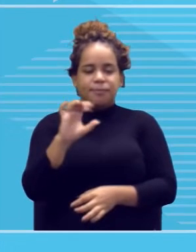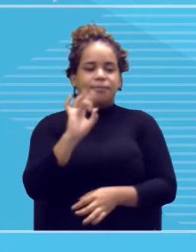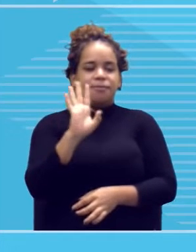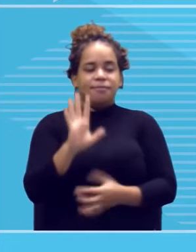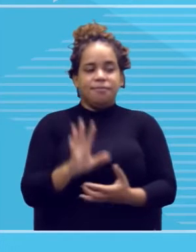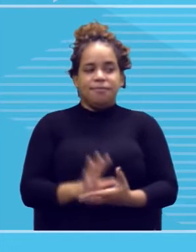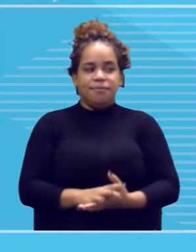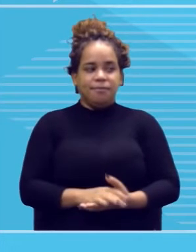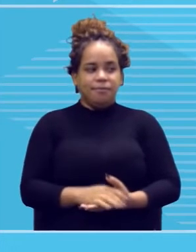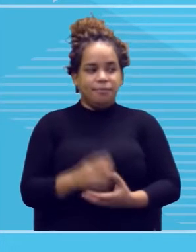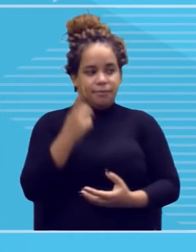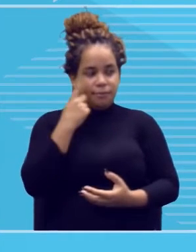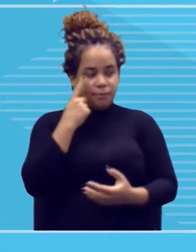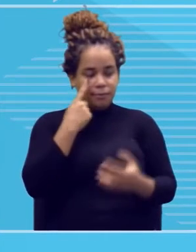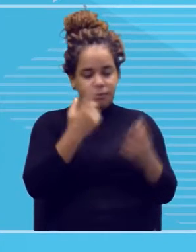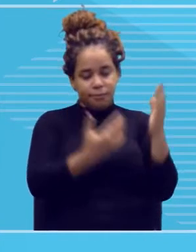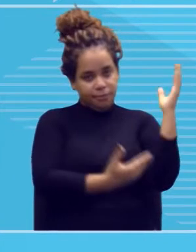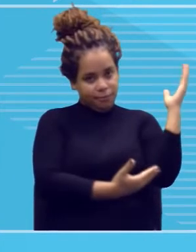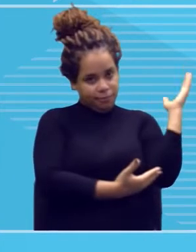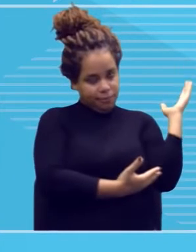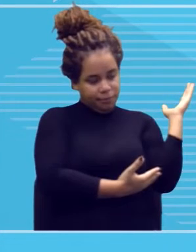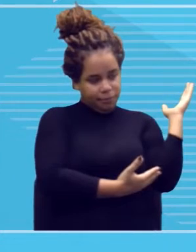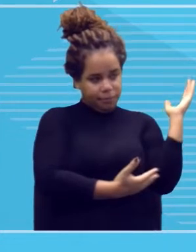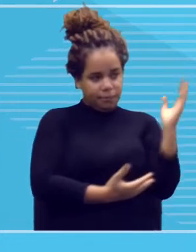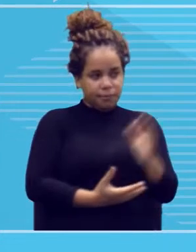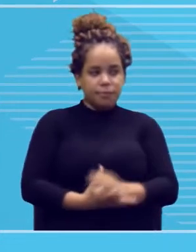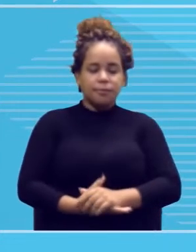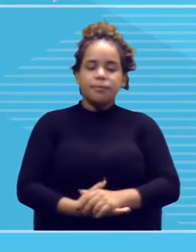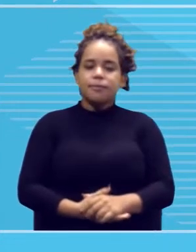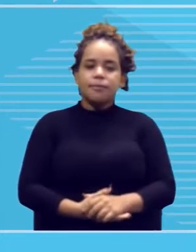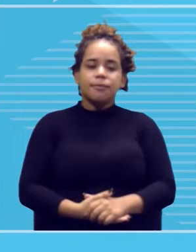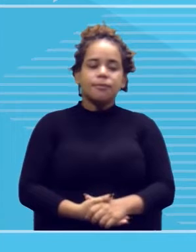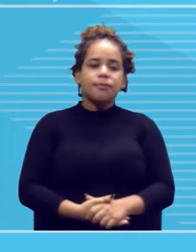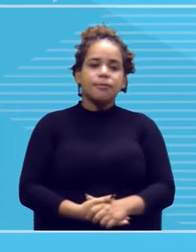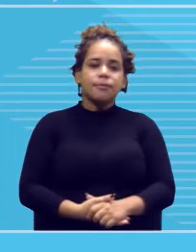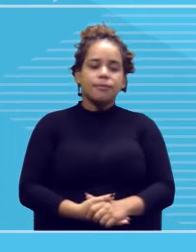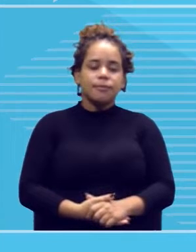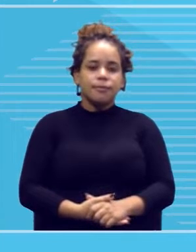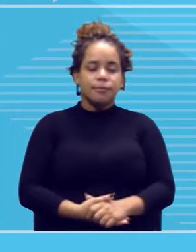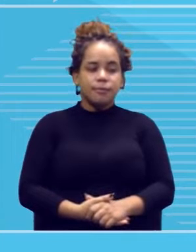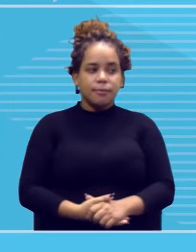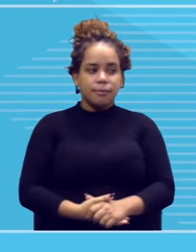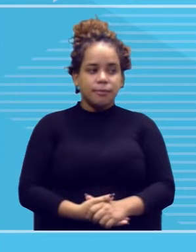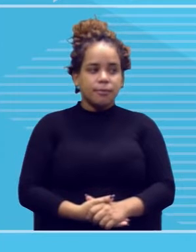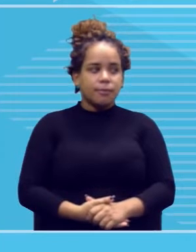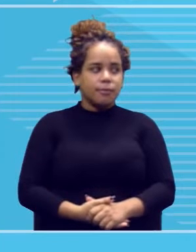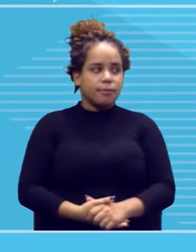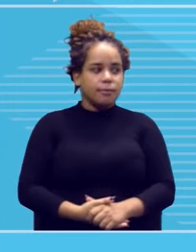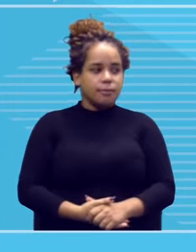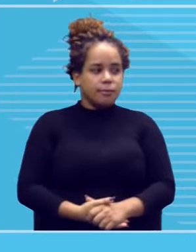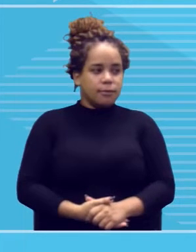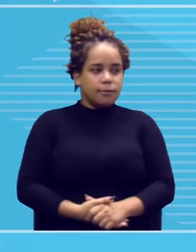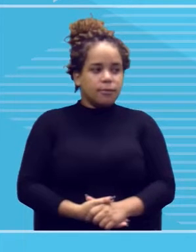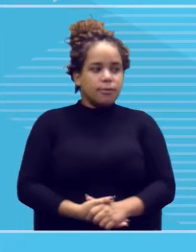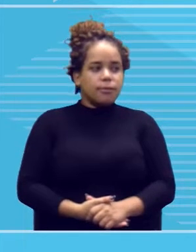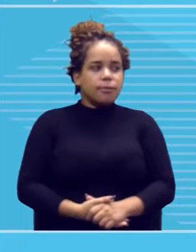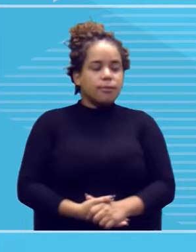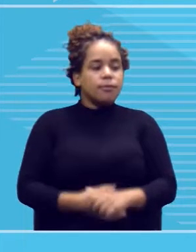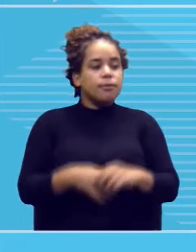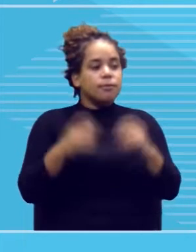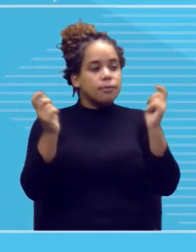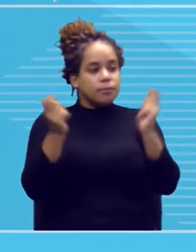ó que mais bi simples por vezes por vezes